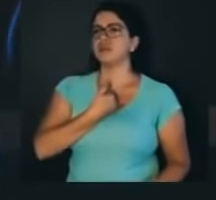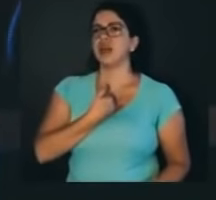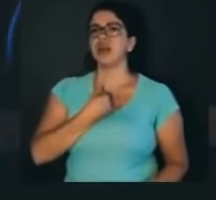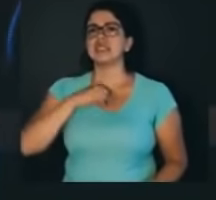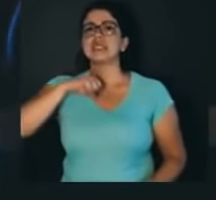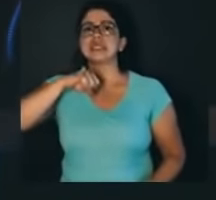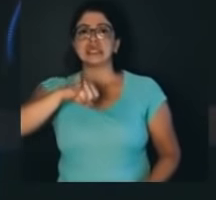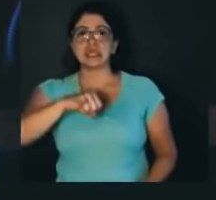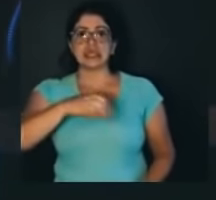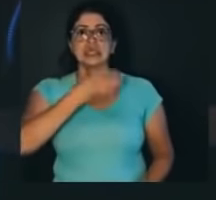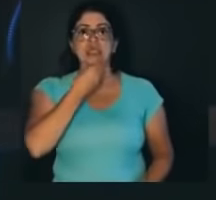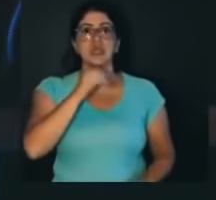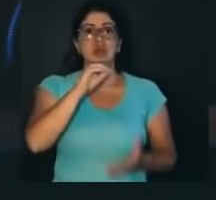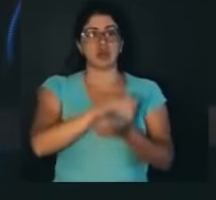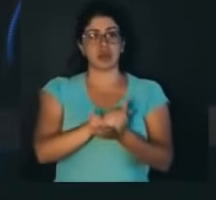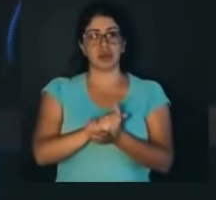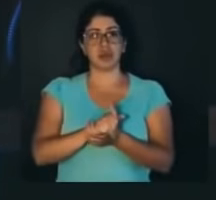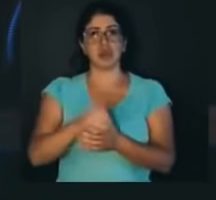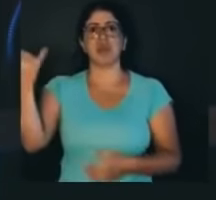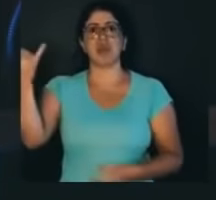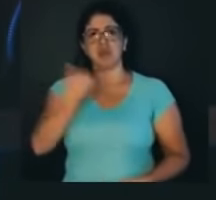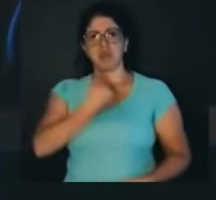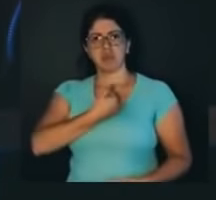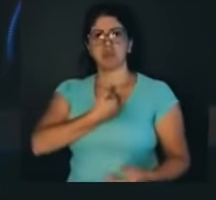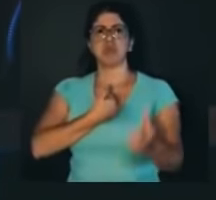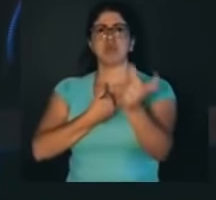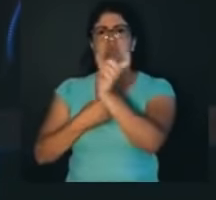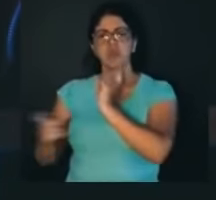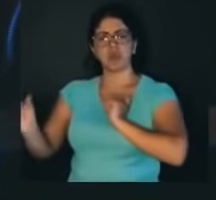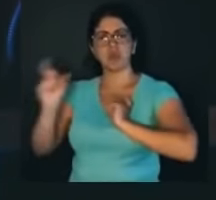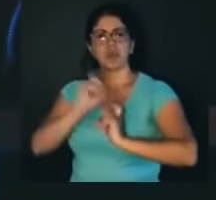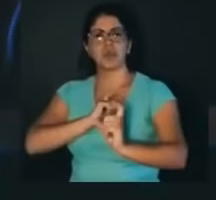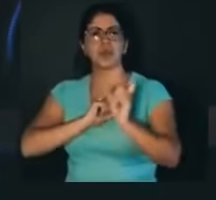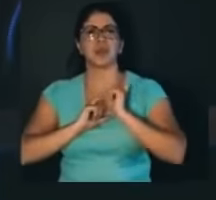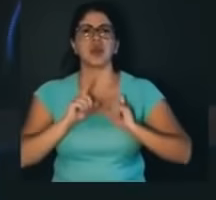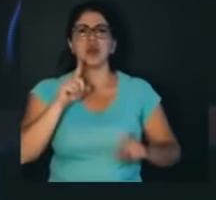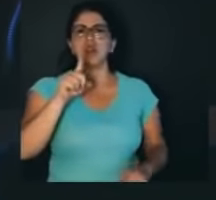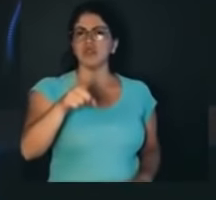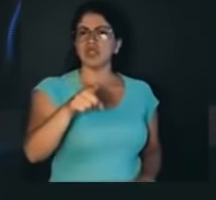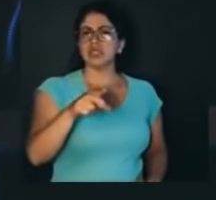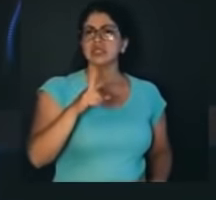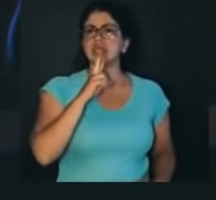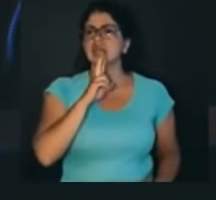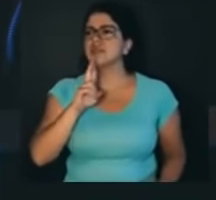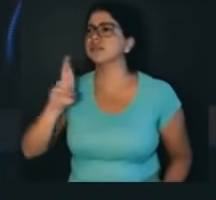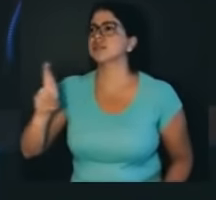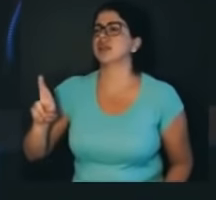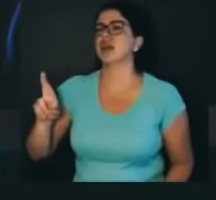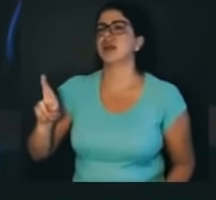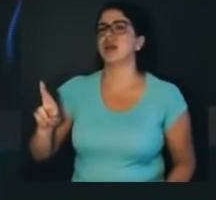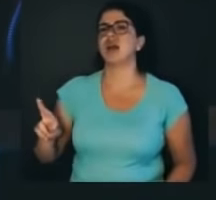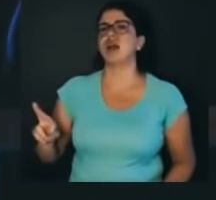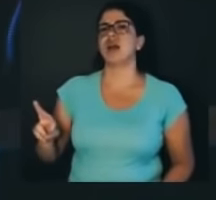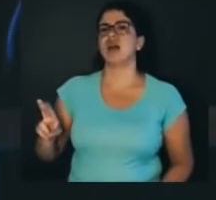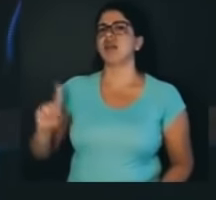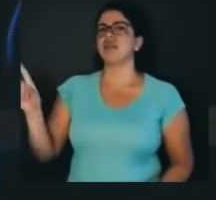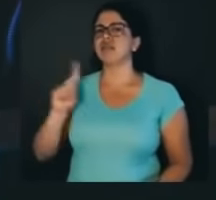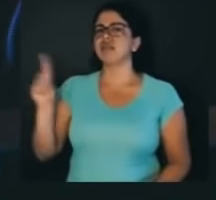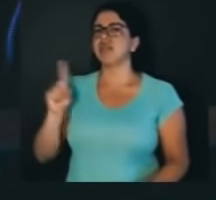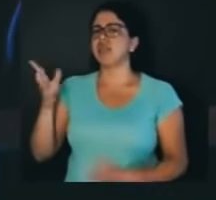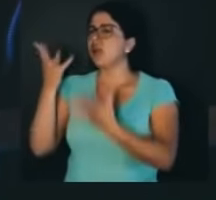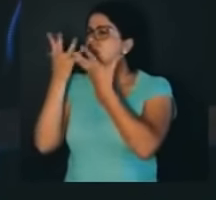esse tipo de discurso não se propague na nossa casa, porque desse jeito você me destrói, e se eu